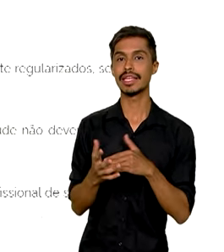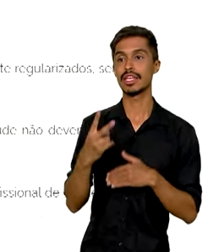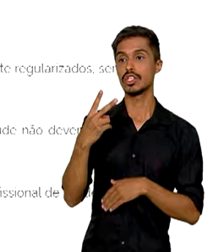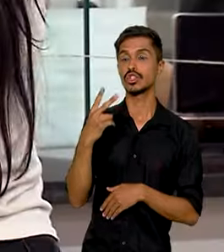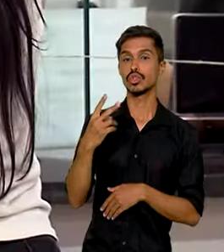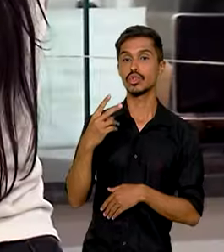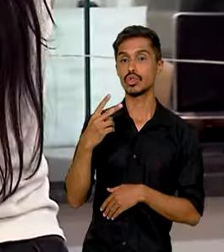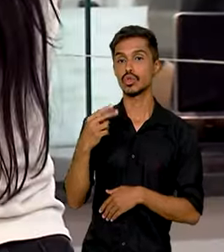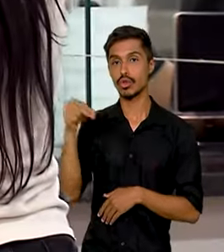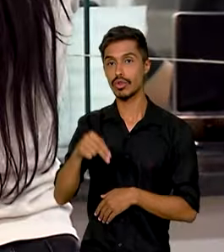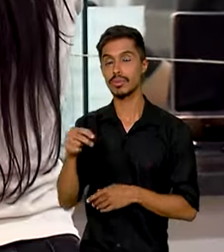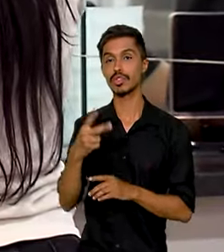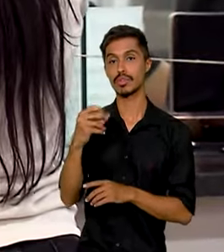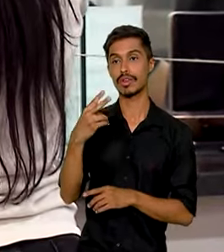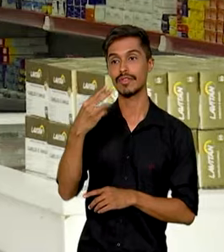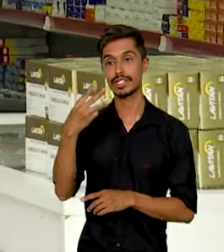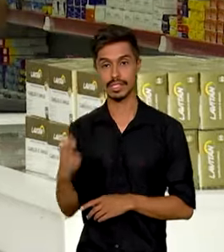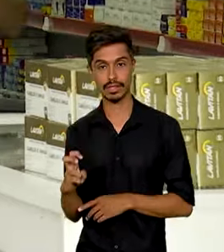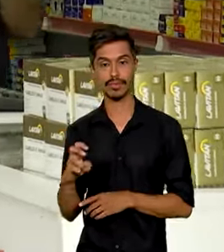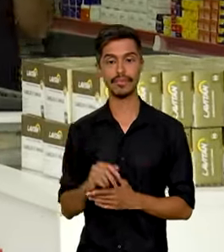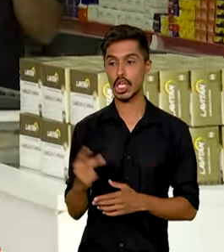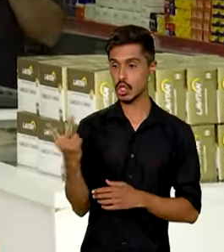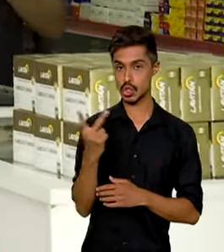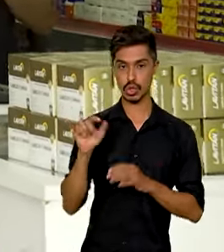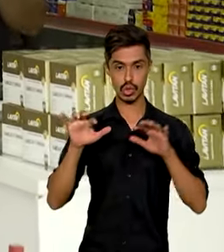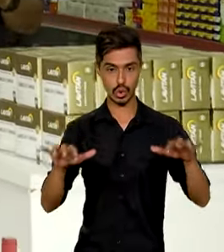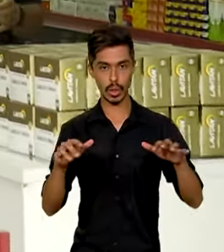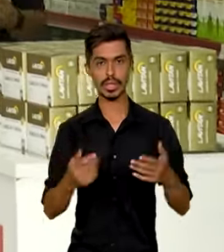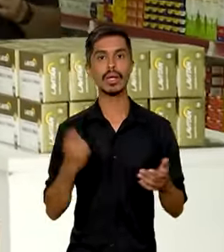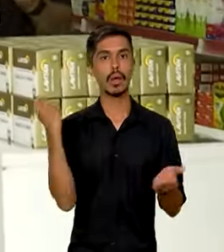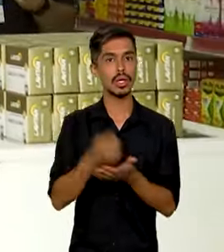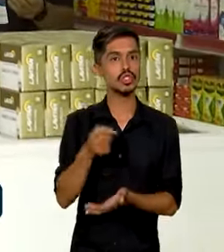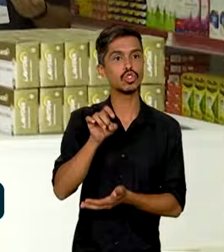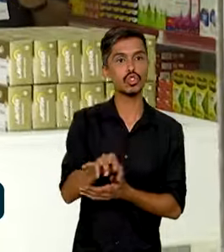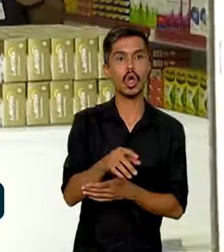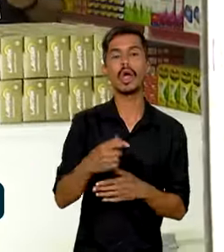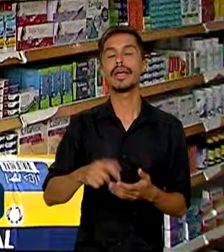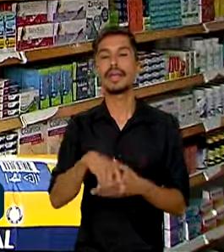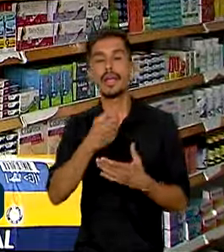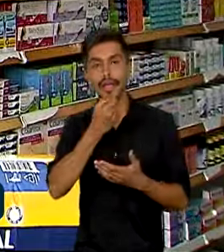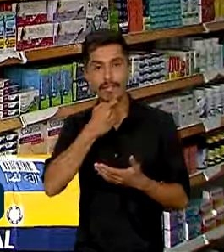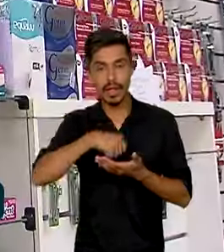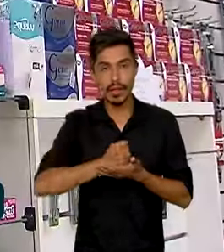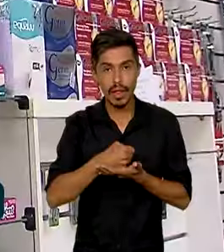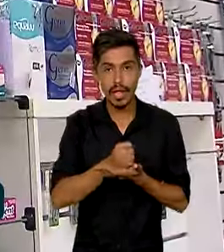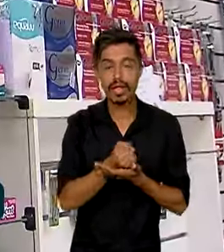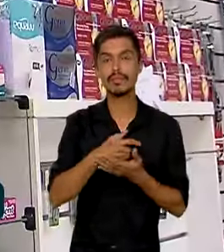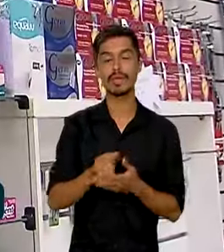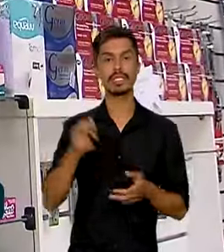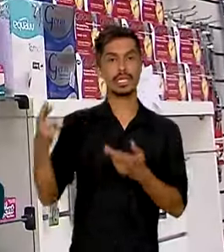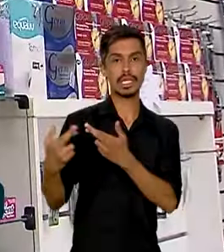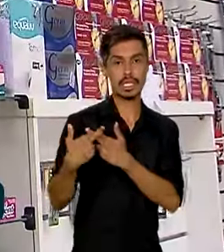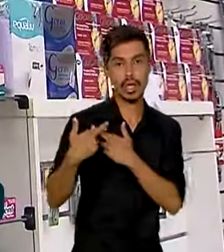2025 a anvis orienta que esses dois medicamentos sejam comprados apenas em farmácias regularizadas na